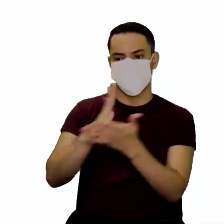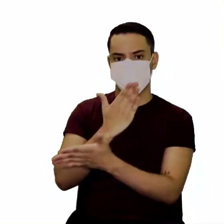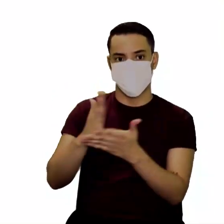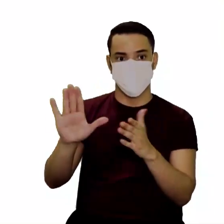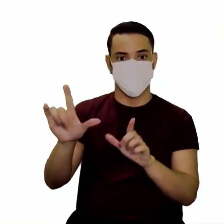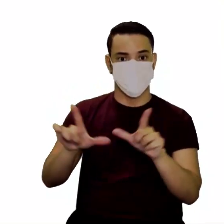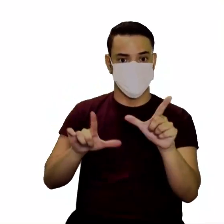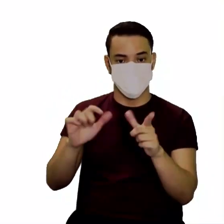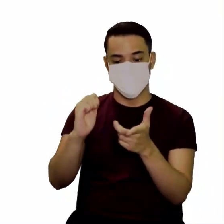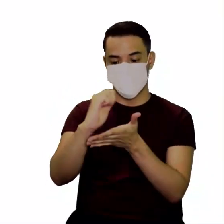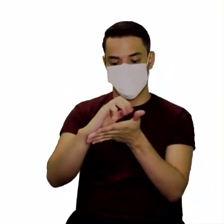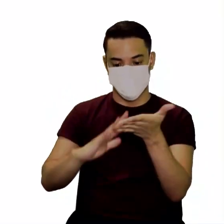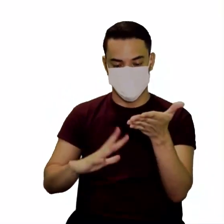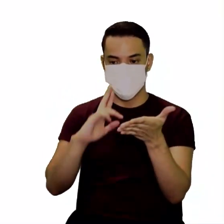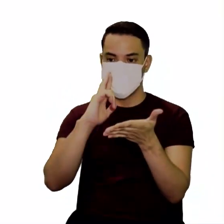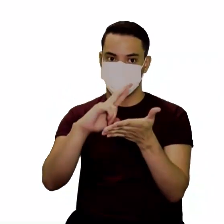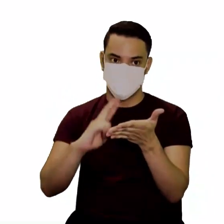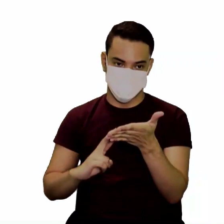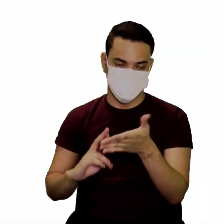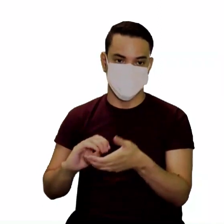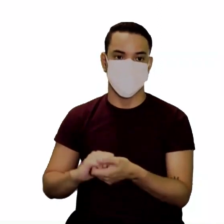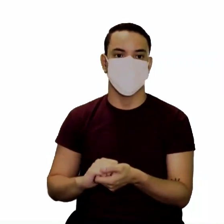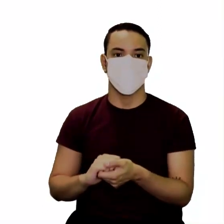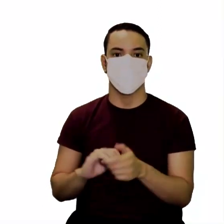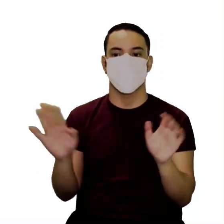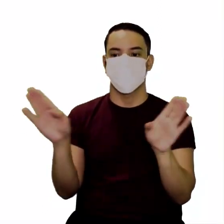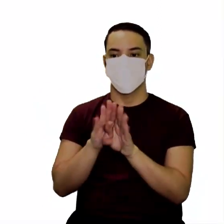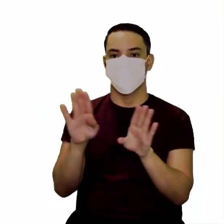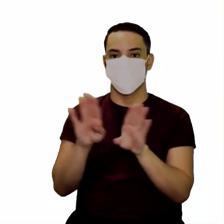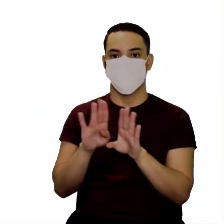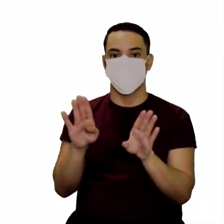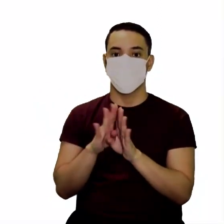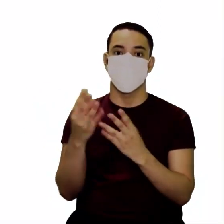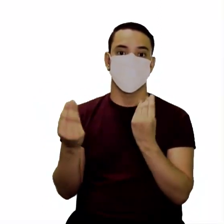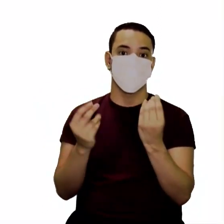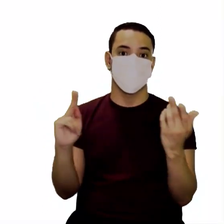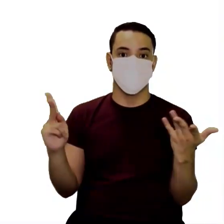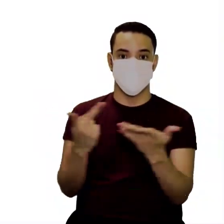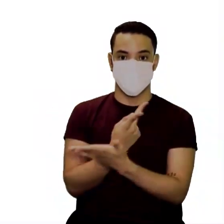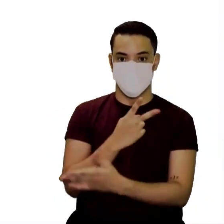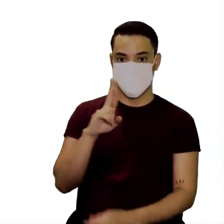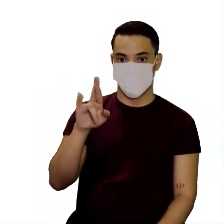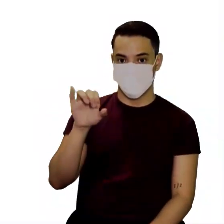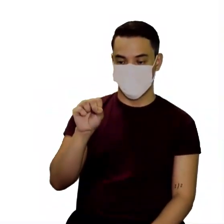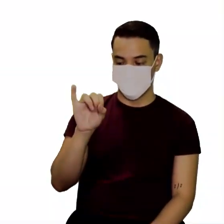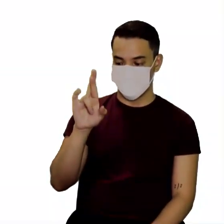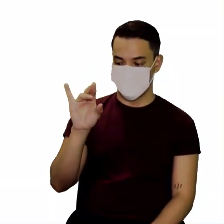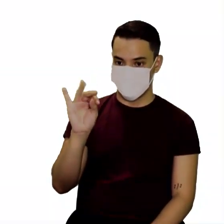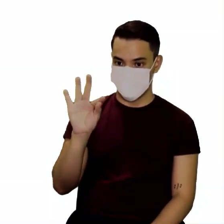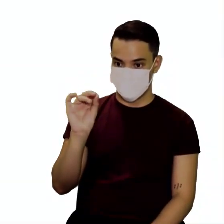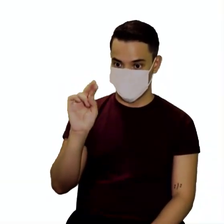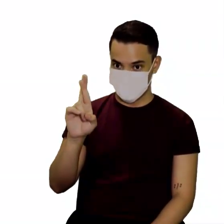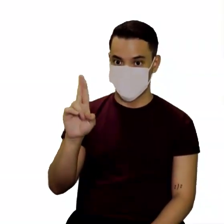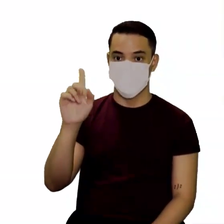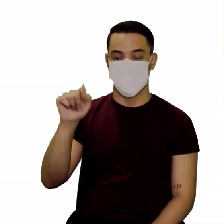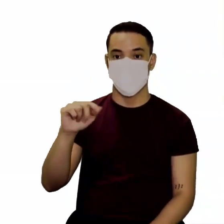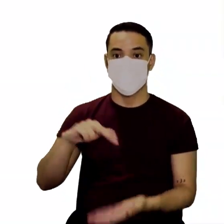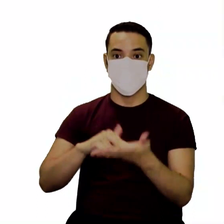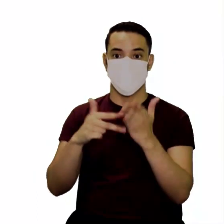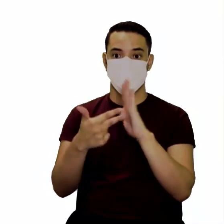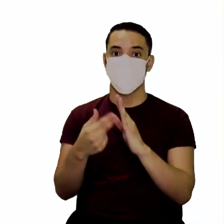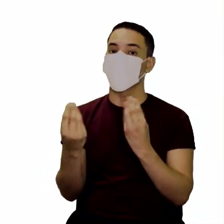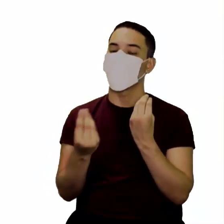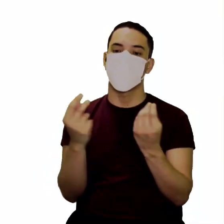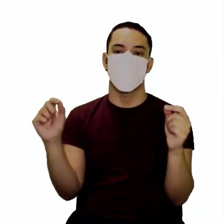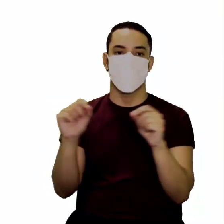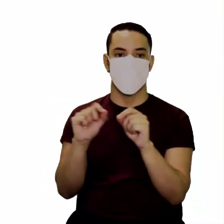pouco mais fácil. A medição crítica de um resistor é a resistência, que